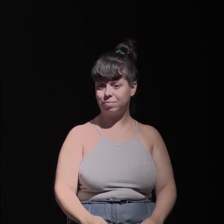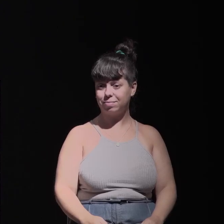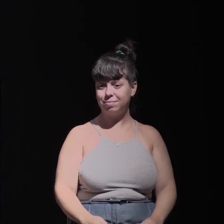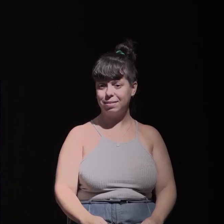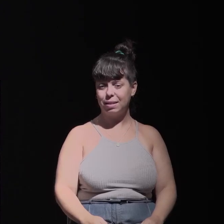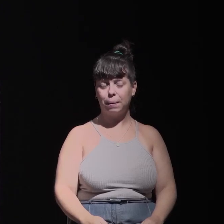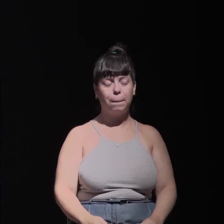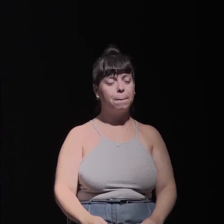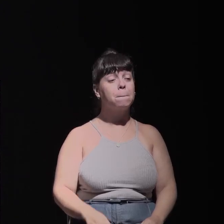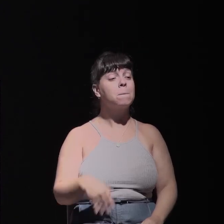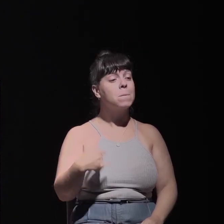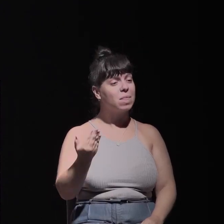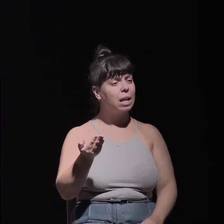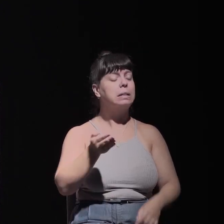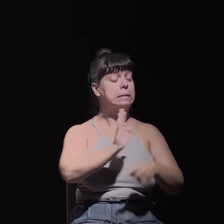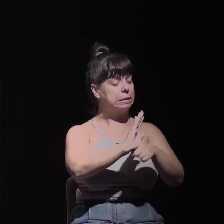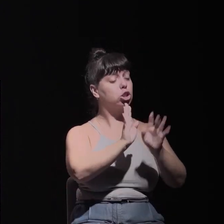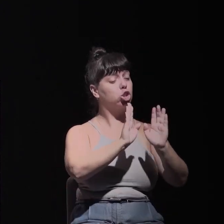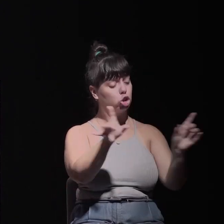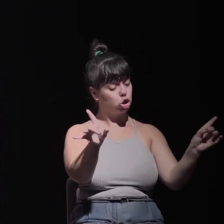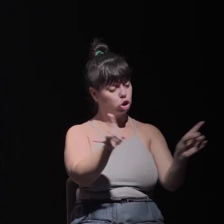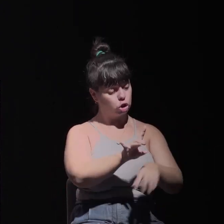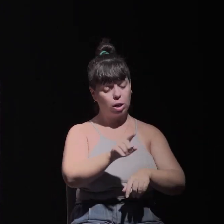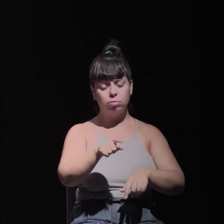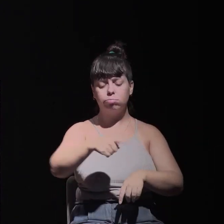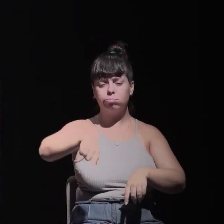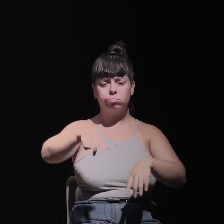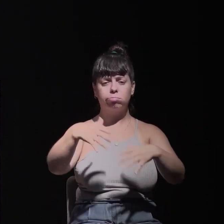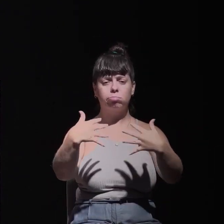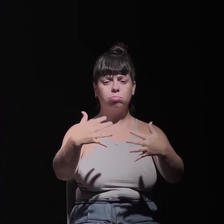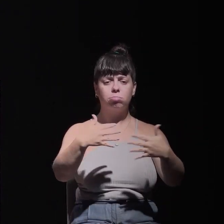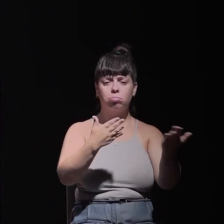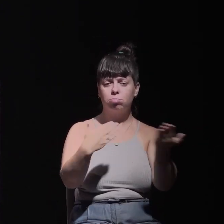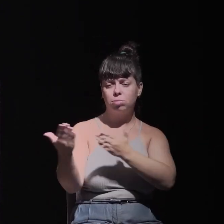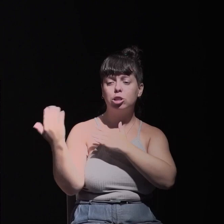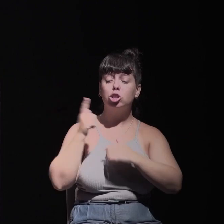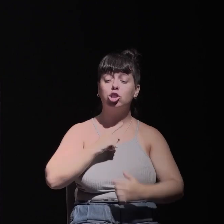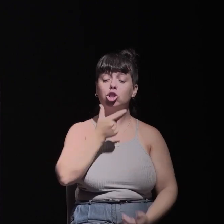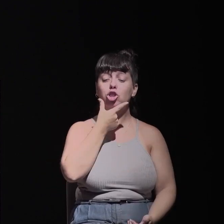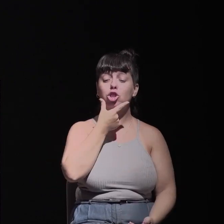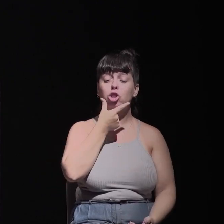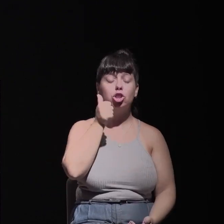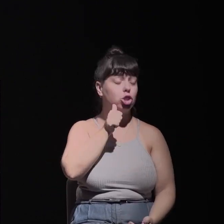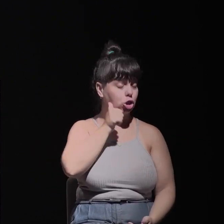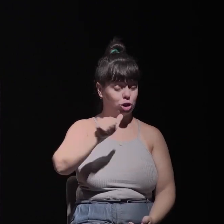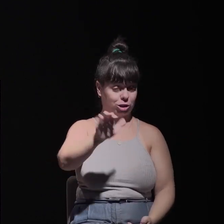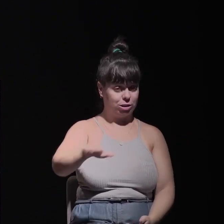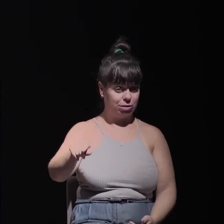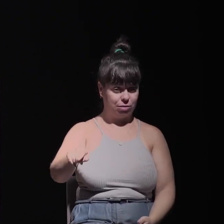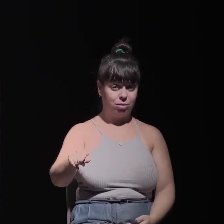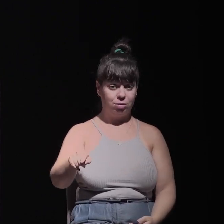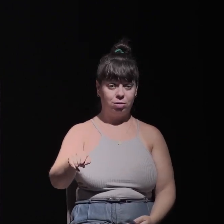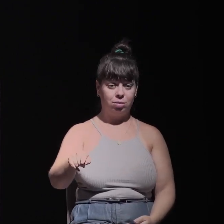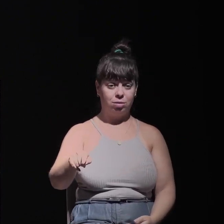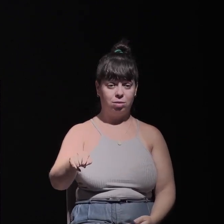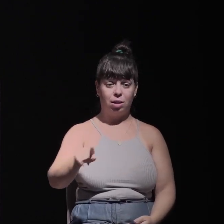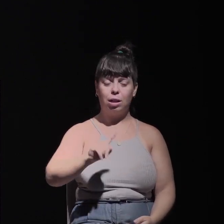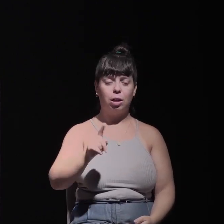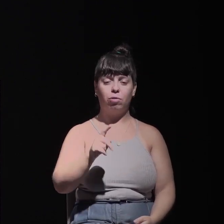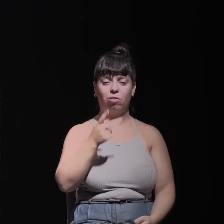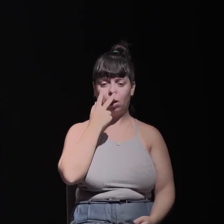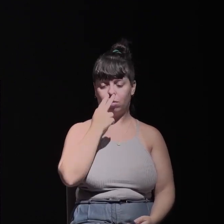Quando a gente estava discutindo o filme, eu tinha uma aluna que, à época, não se identificava como